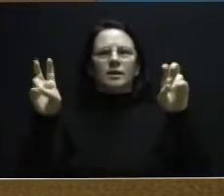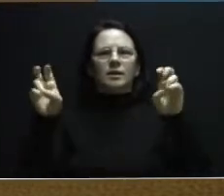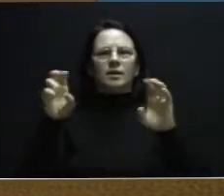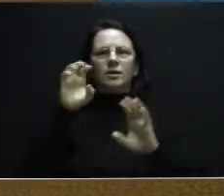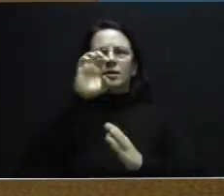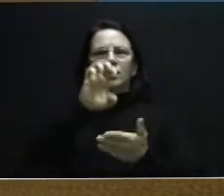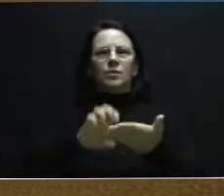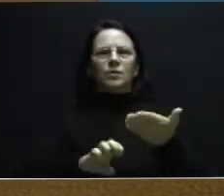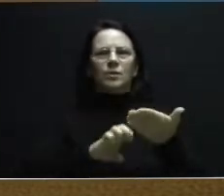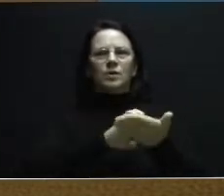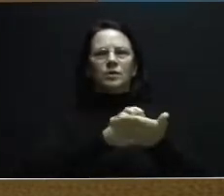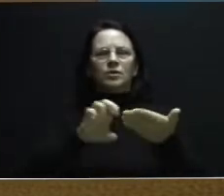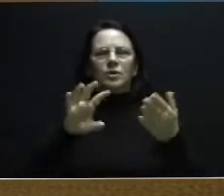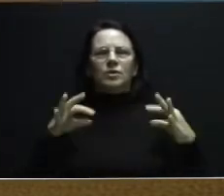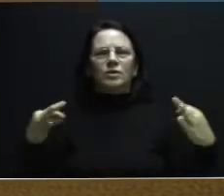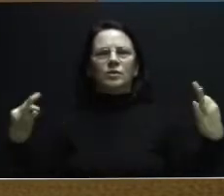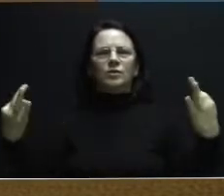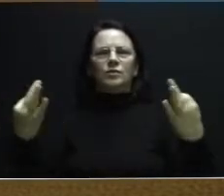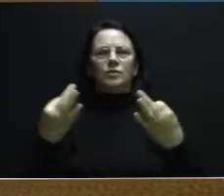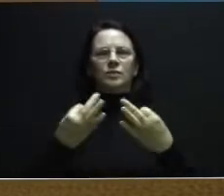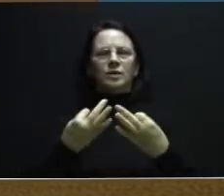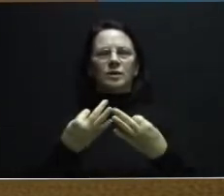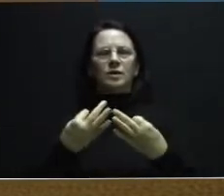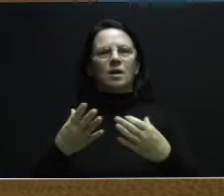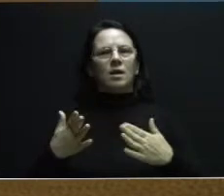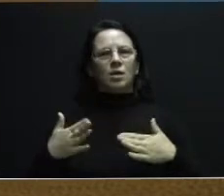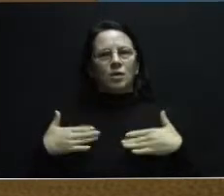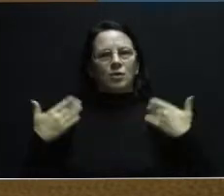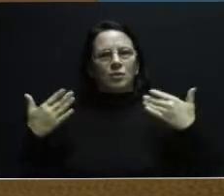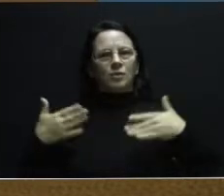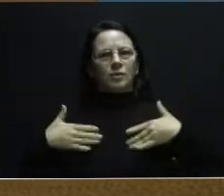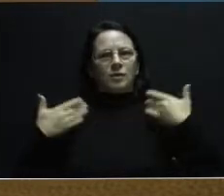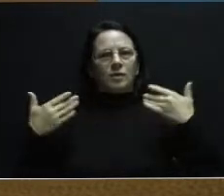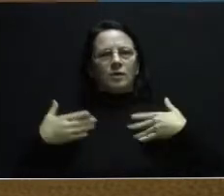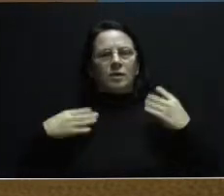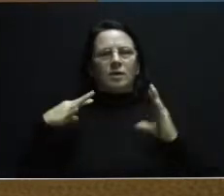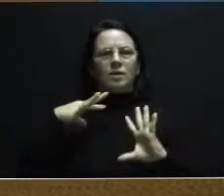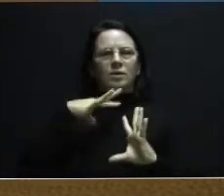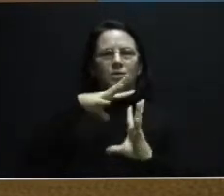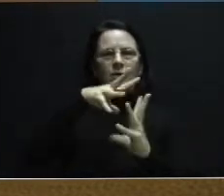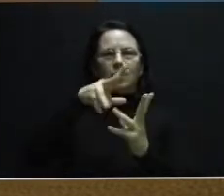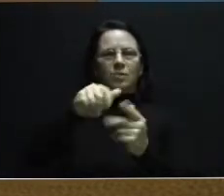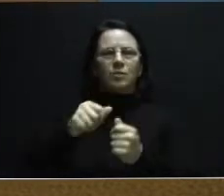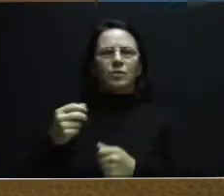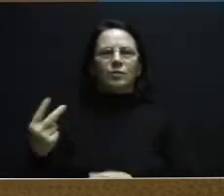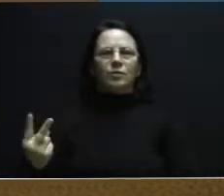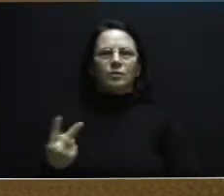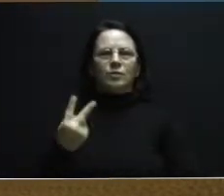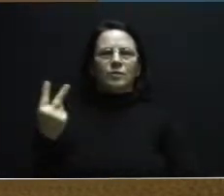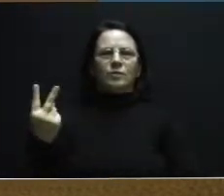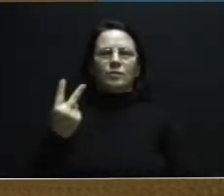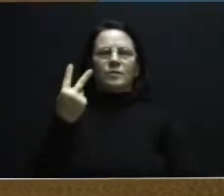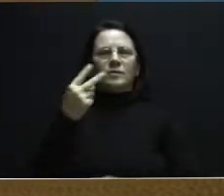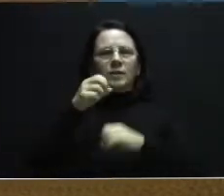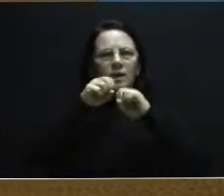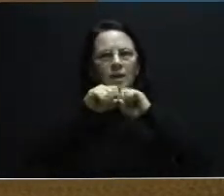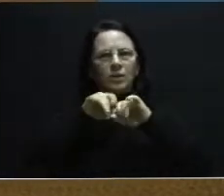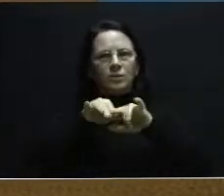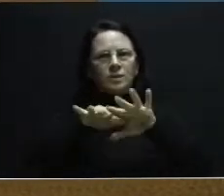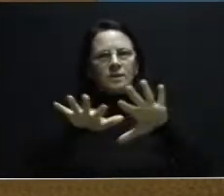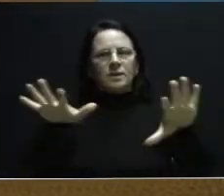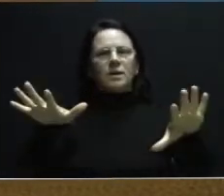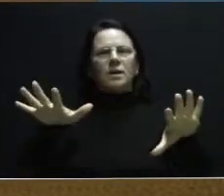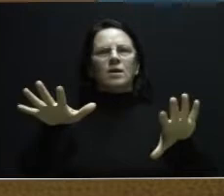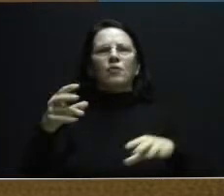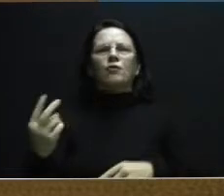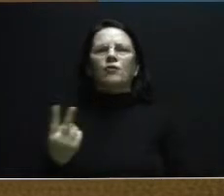Evangelho da Família, Alegria para o Mundo. Trata-se de um momento valioso para testemunhar publicamente os valores da